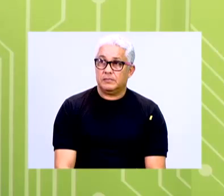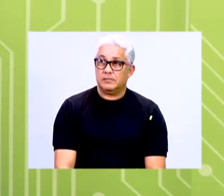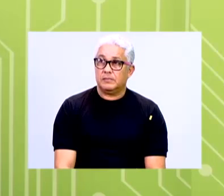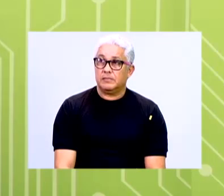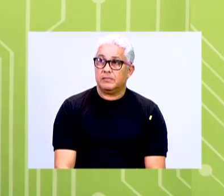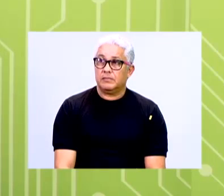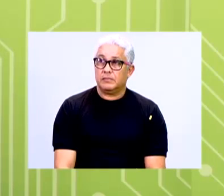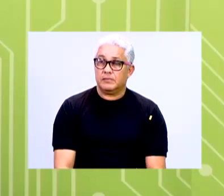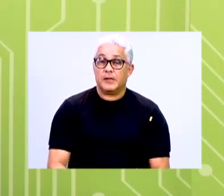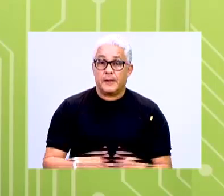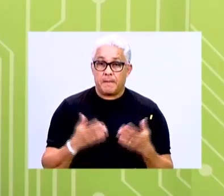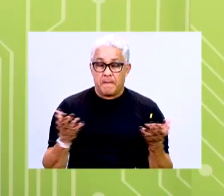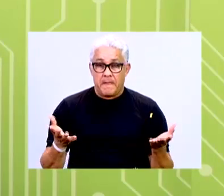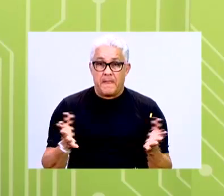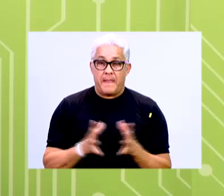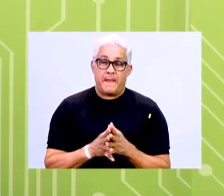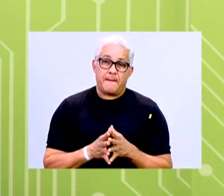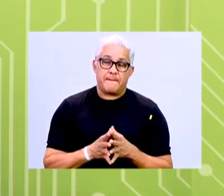Então,